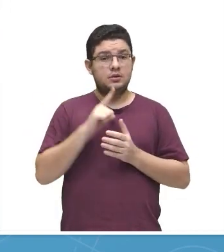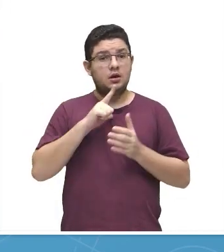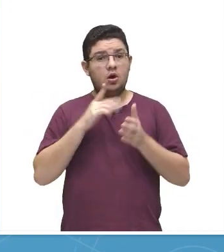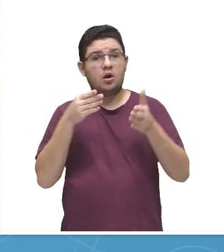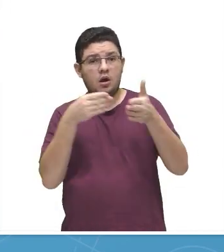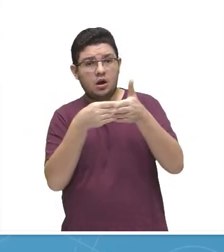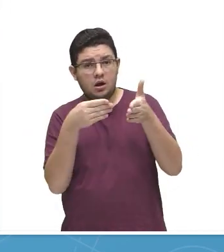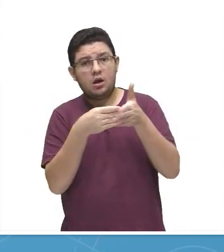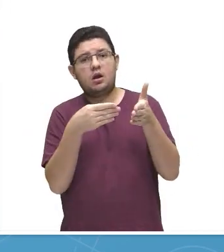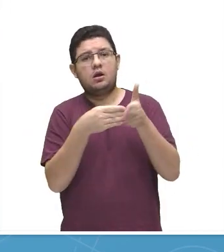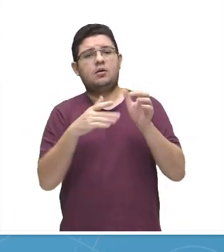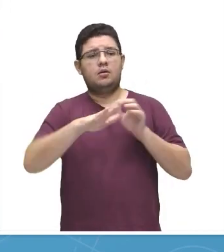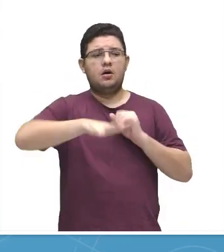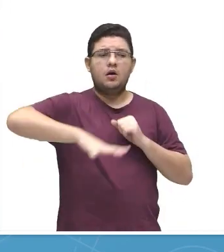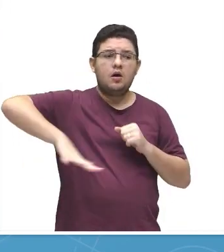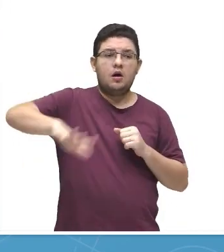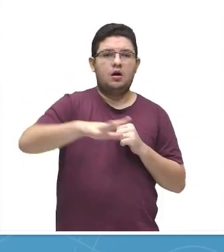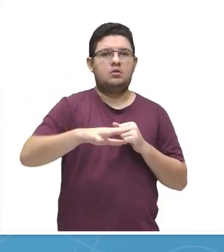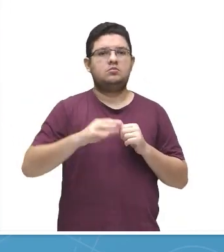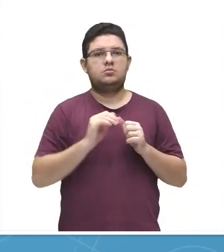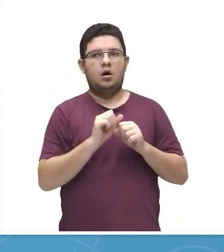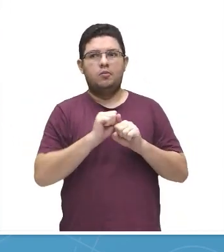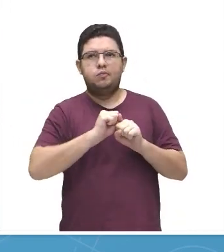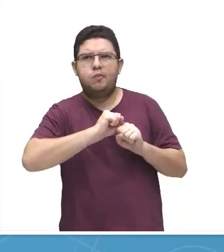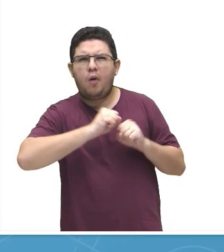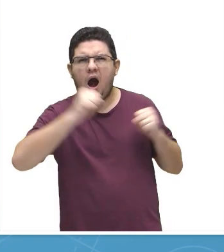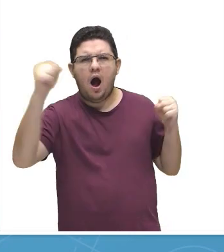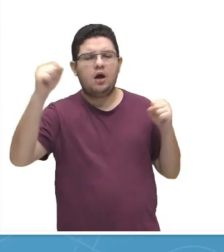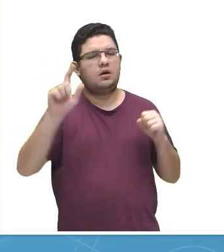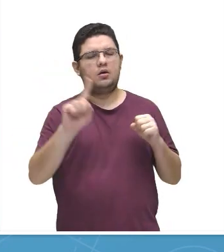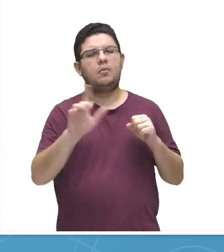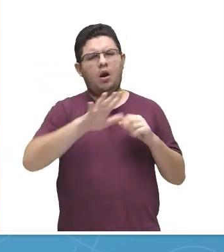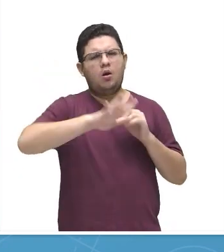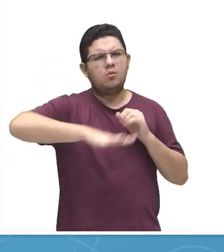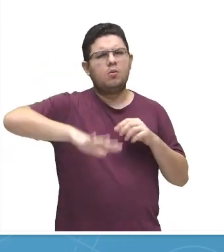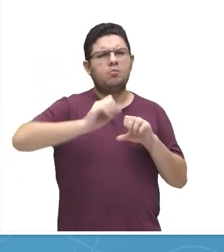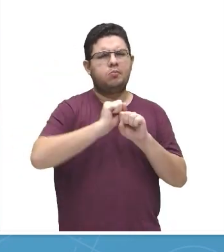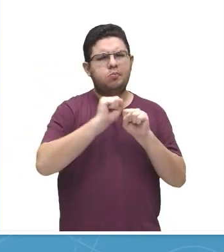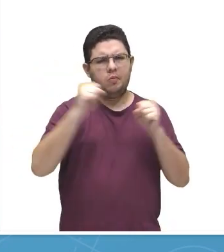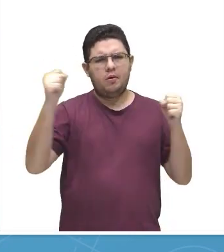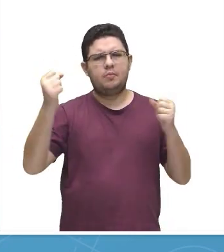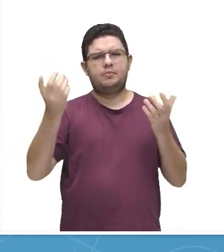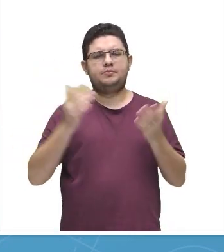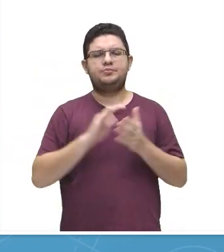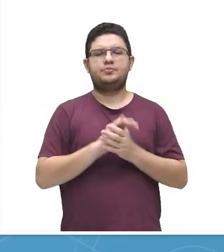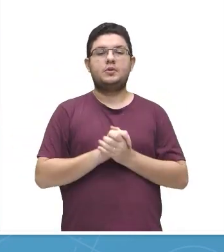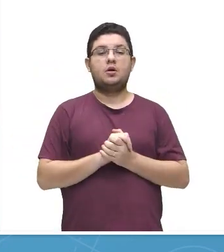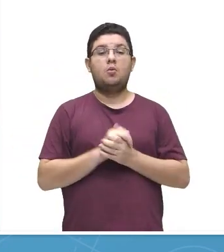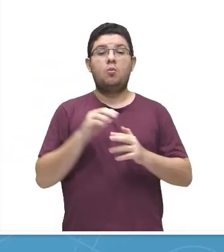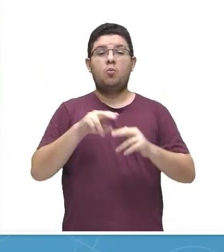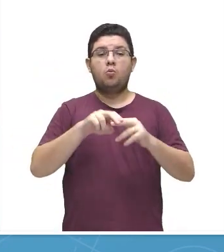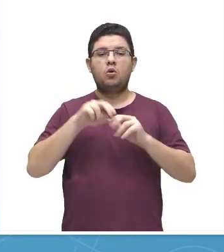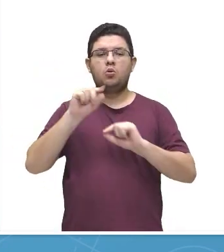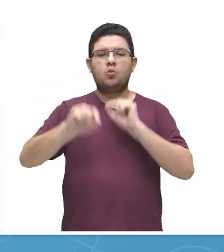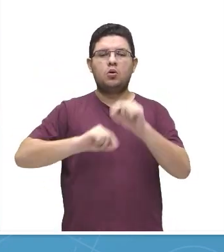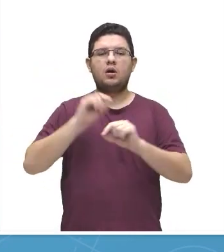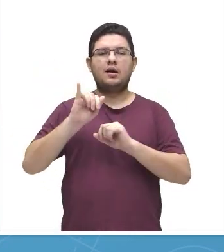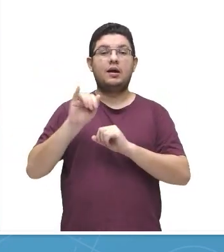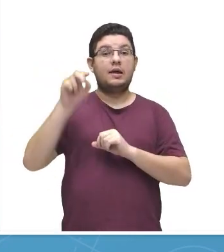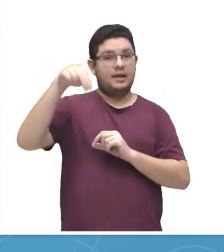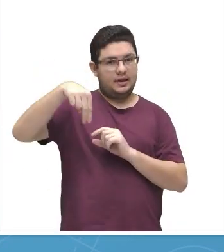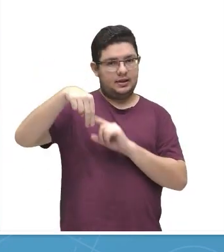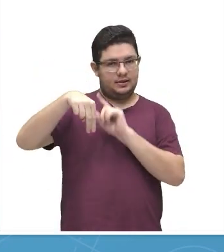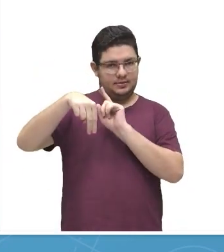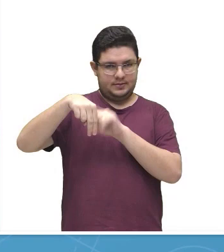Então, ele passa também essa ideia de dentro, e é um local grande, é um espaço muito amplo, tá certo? Então, repare que nessa